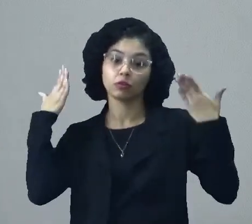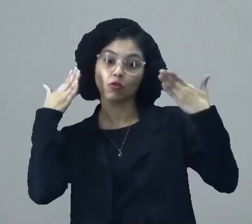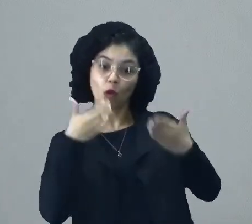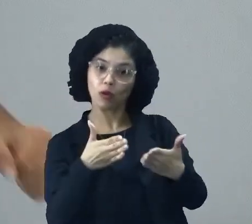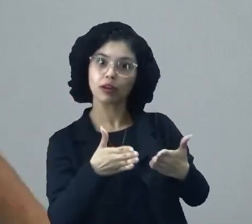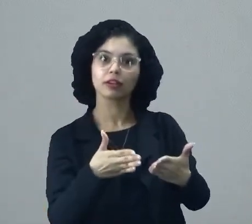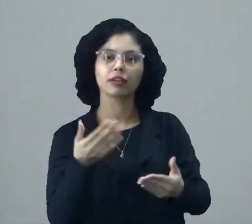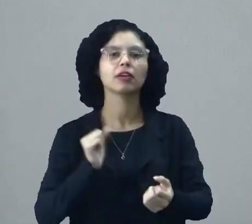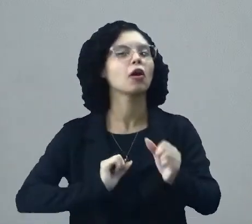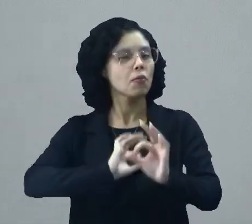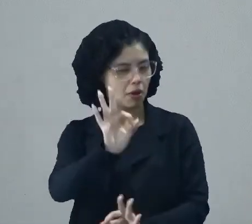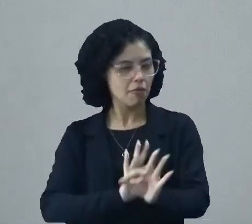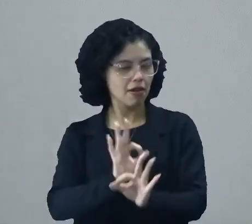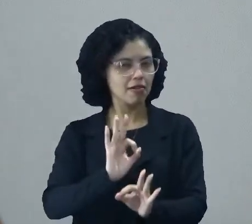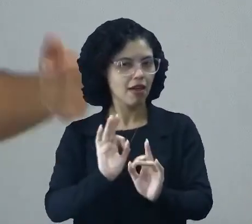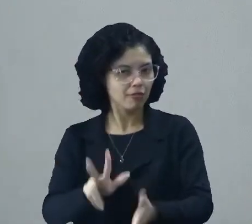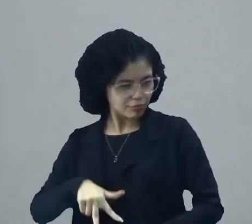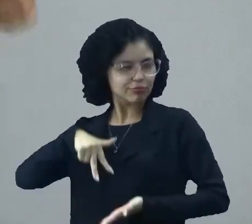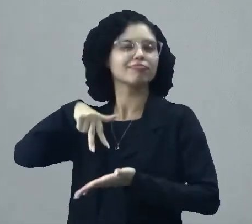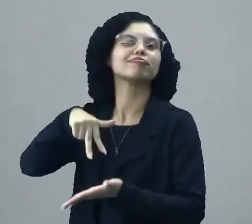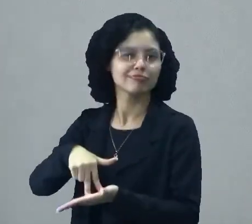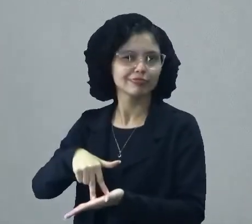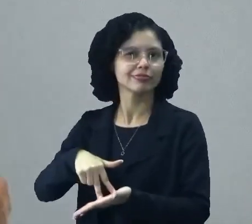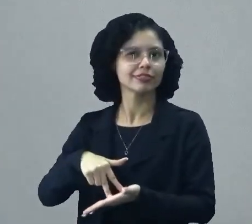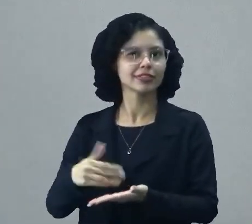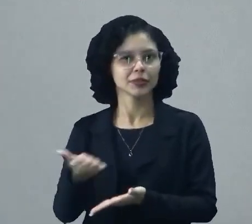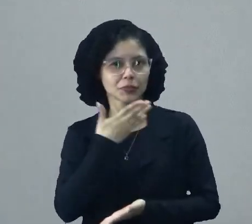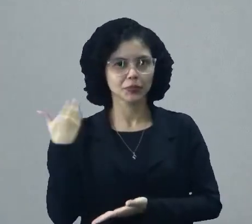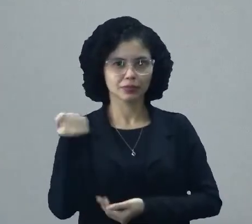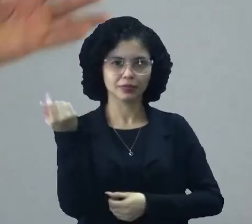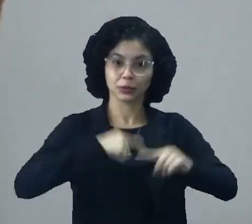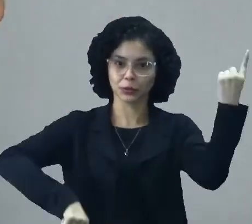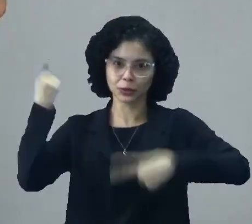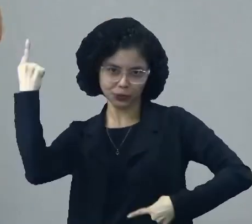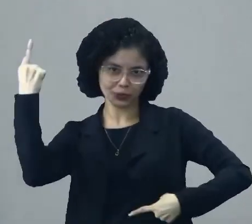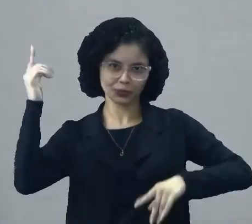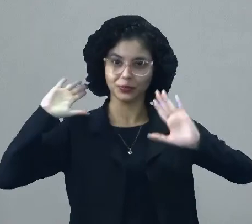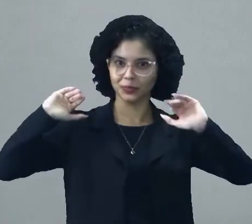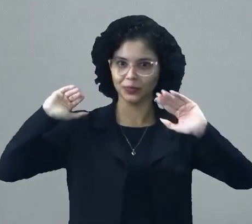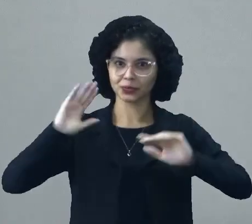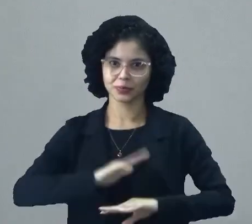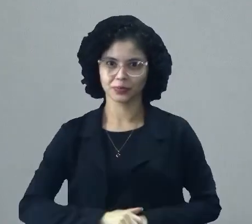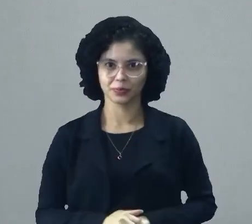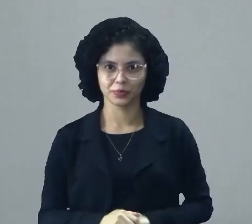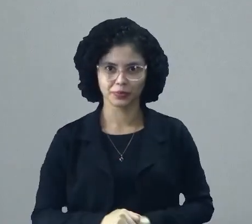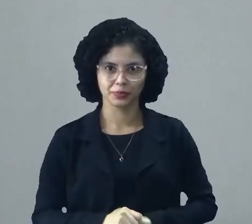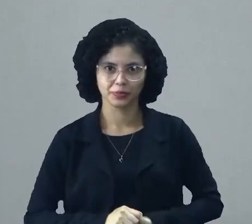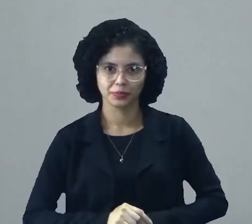foco, vamos se preparar, vamos nos condicionar e arrasar no Enem. Vejo vocês na próxima e até lá!